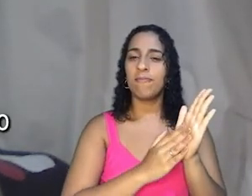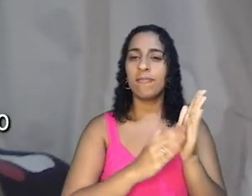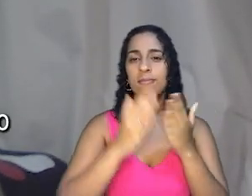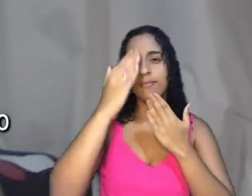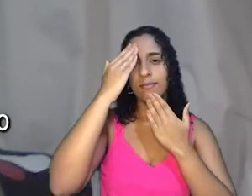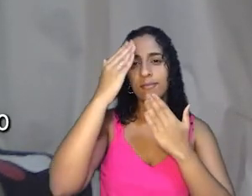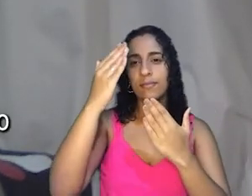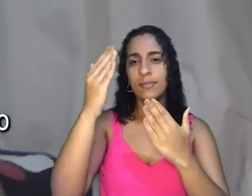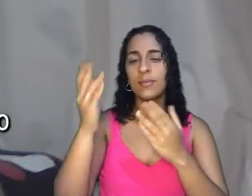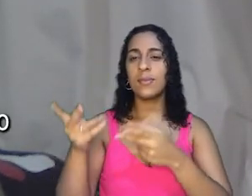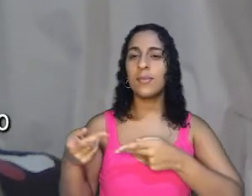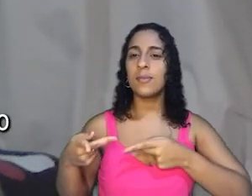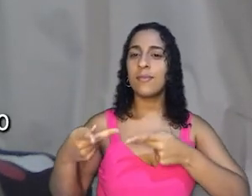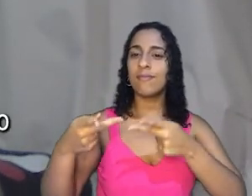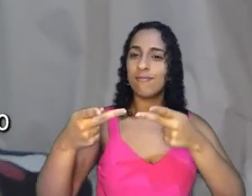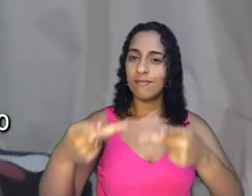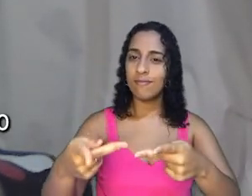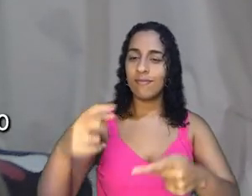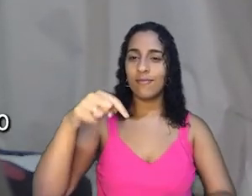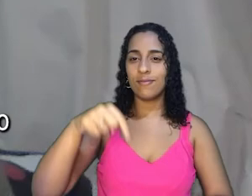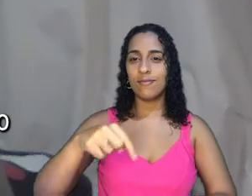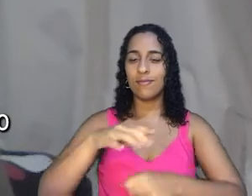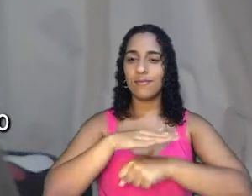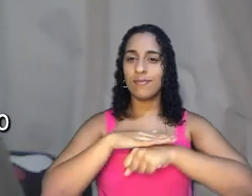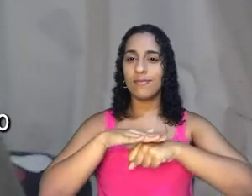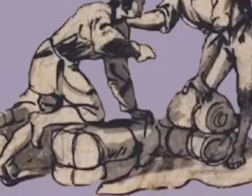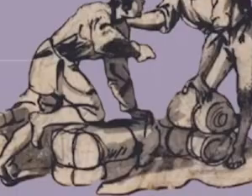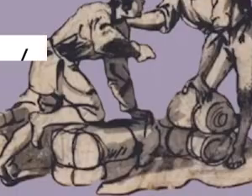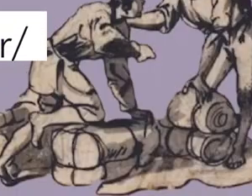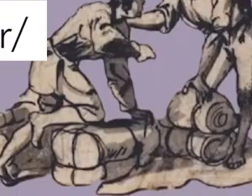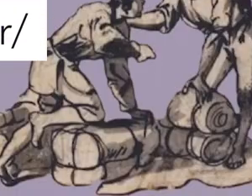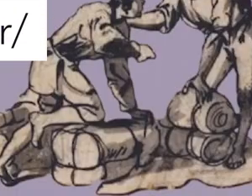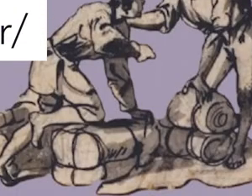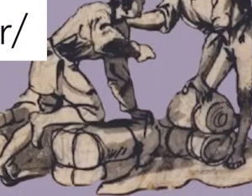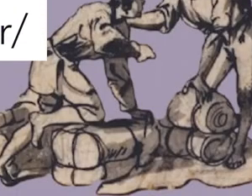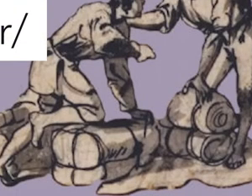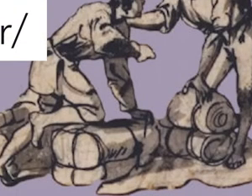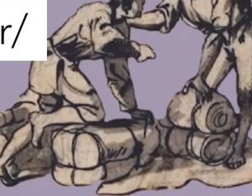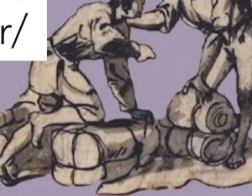esforço agradecimento pelo convite de tá conversando com você né